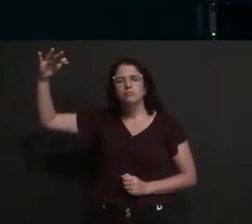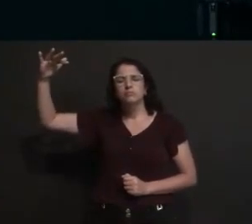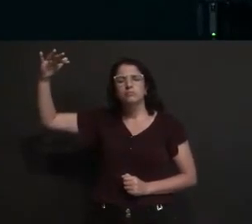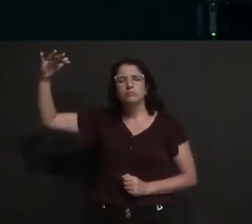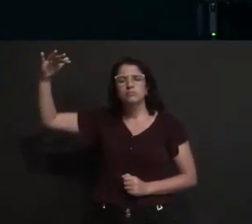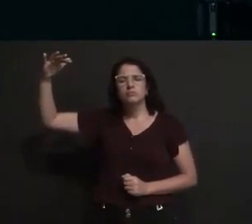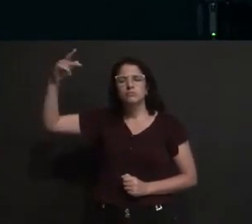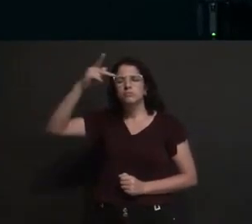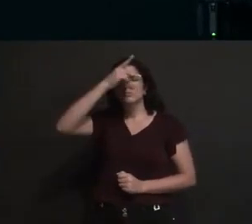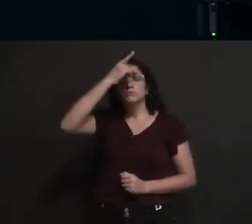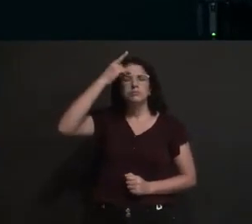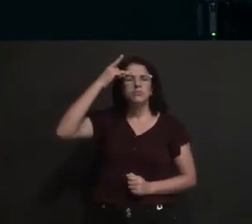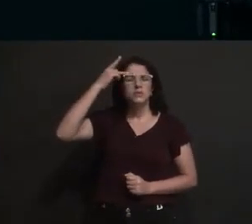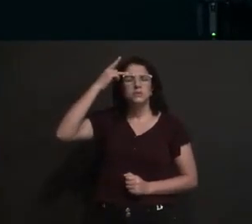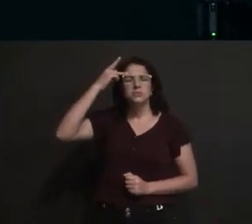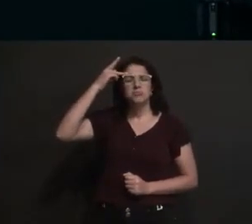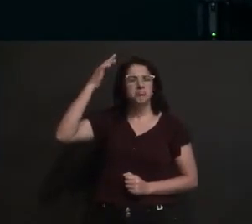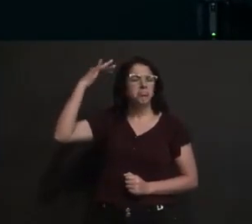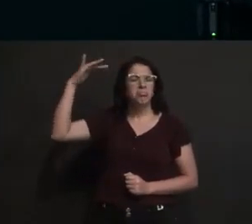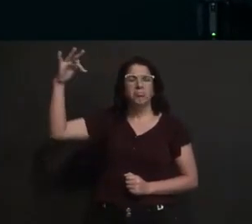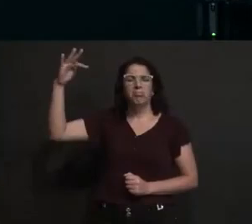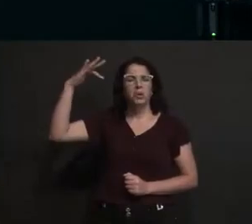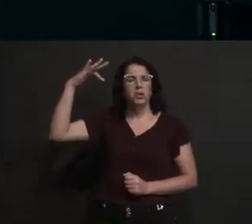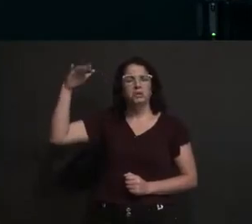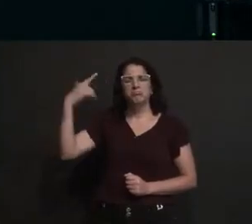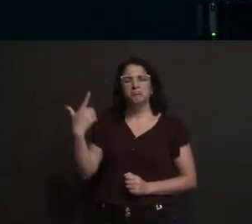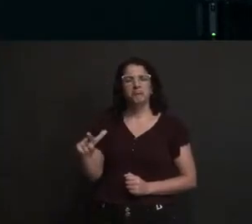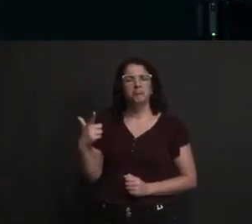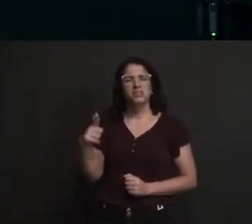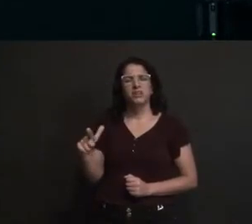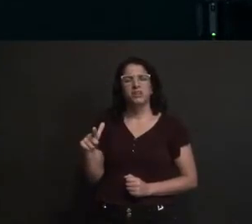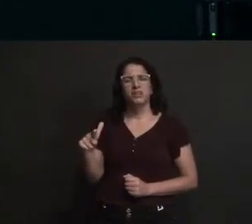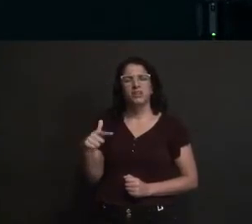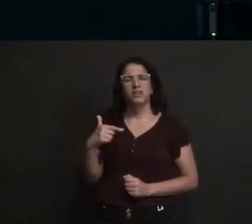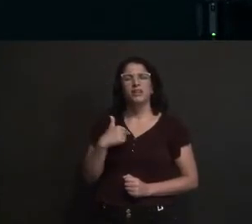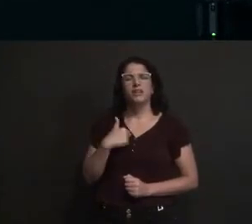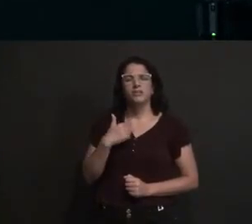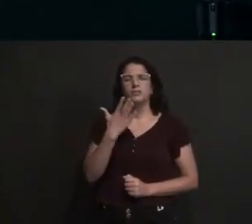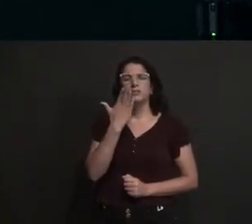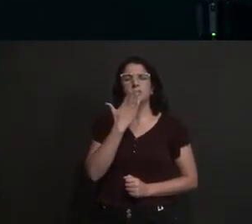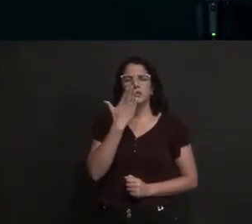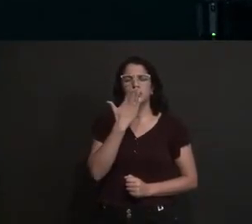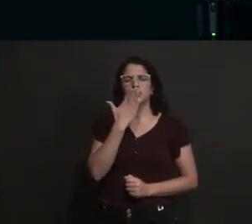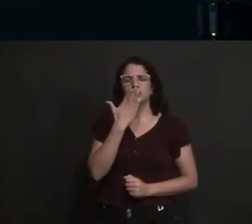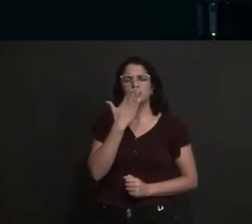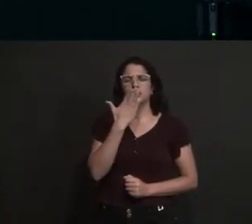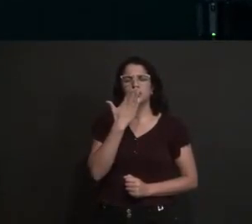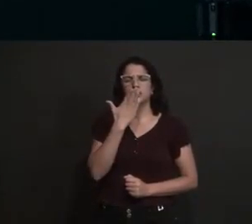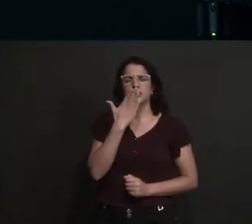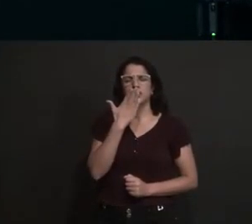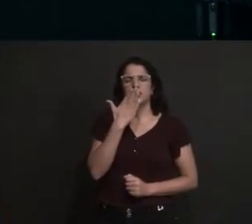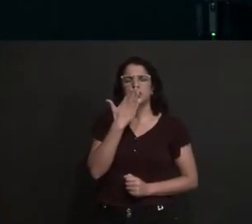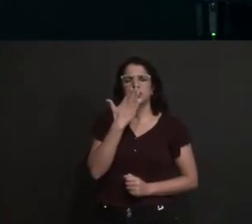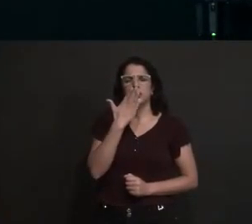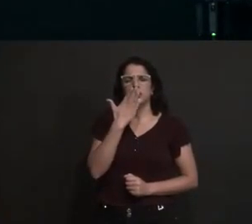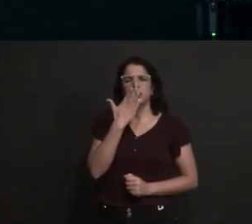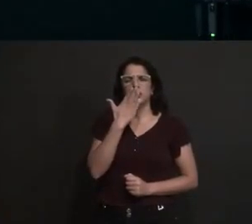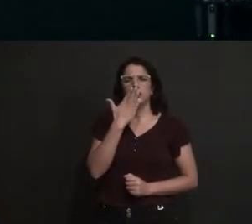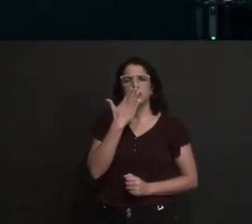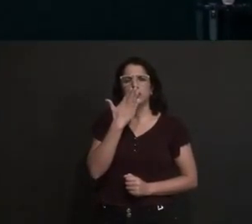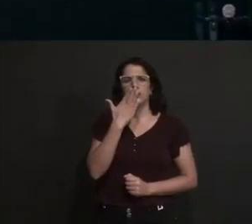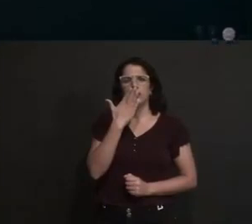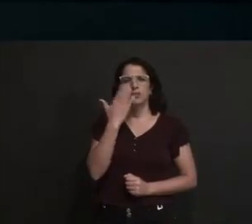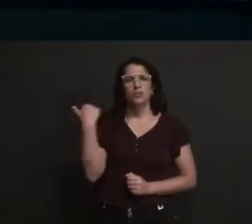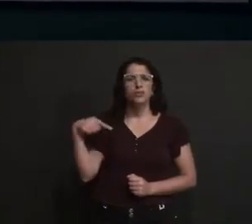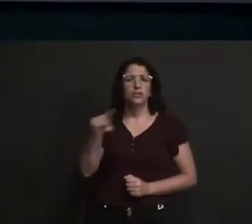Pai, pessoas que não têm sonho. Pai, quero que essa noite o Senhor fale com eles. Eu peço, Pai. Nós clamamos a ti. Eu posso ver a tua